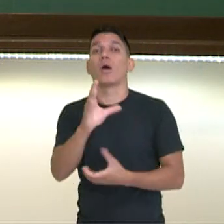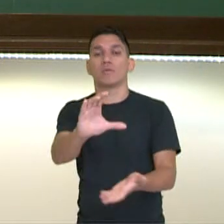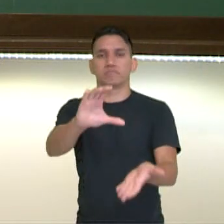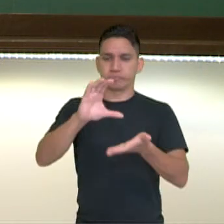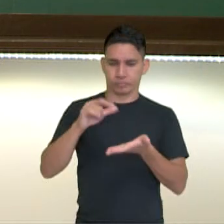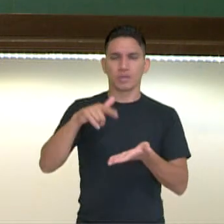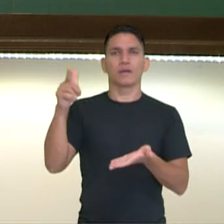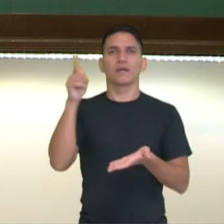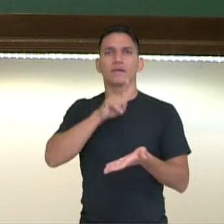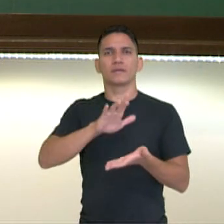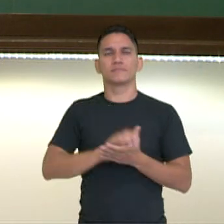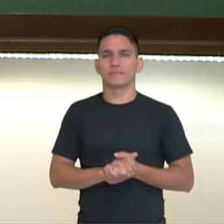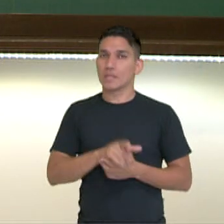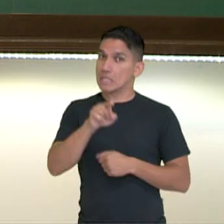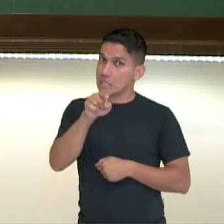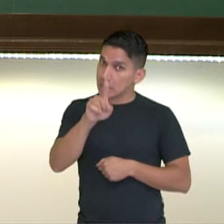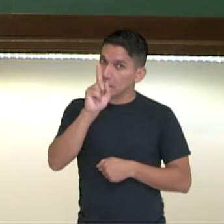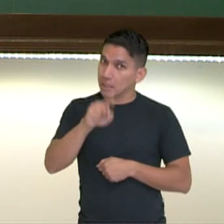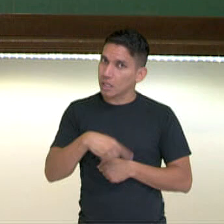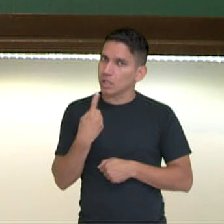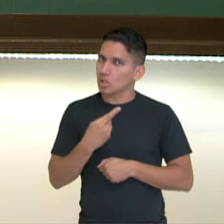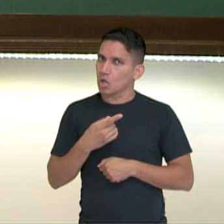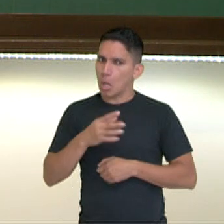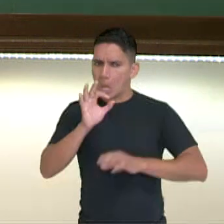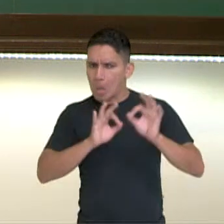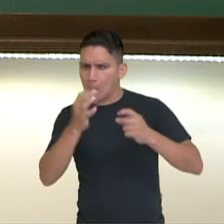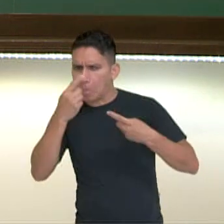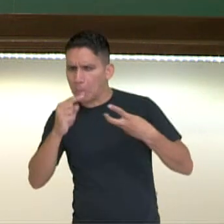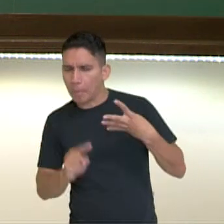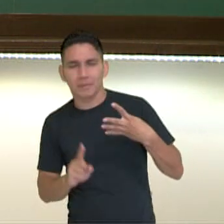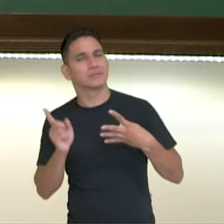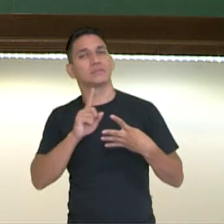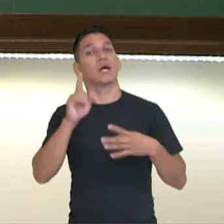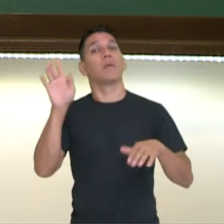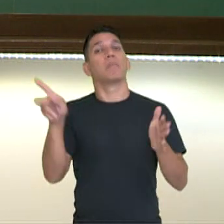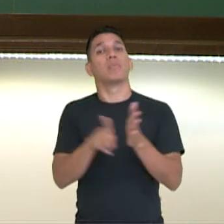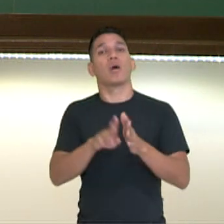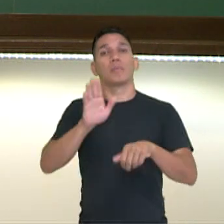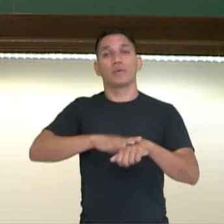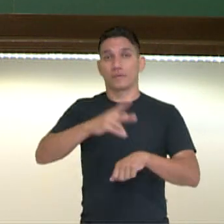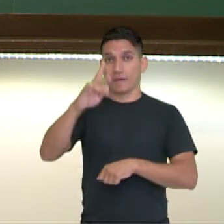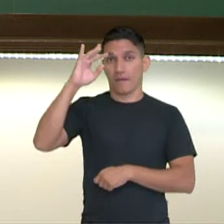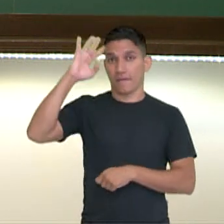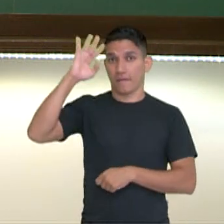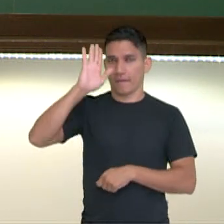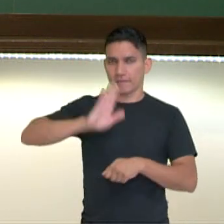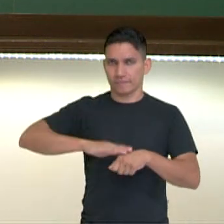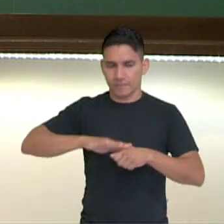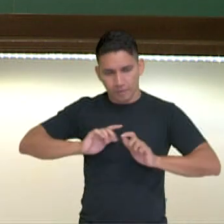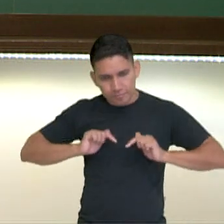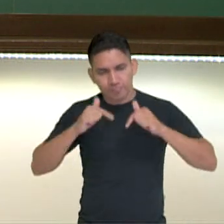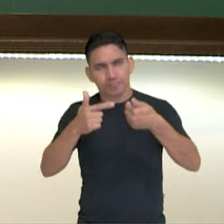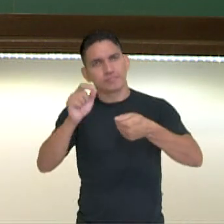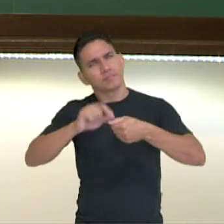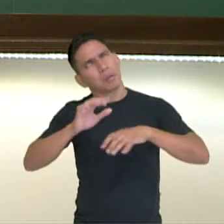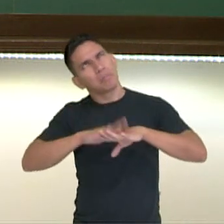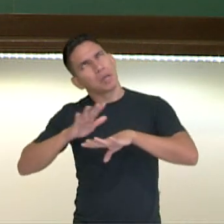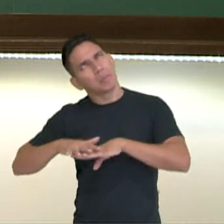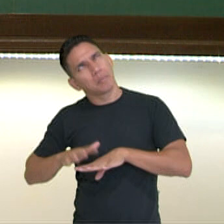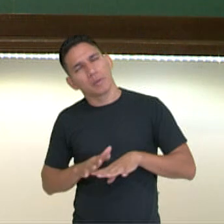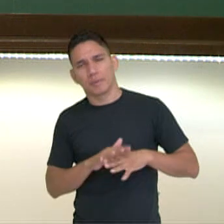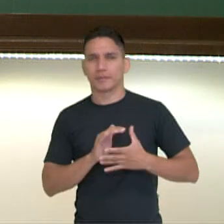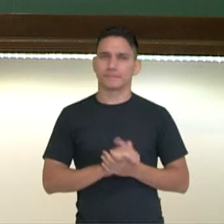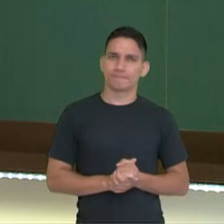estar, pessoal? Esse nós não vamos corrigir, porque é uma coisa para vocês pensarem e botar a mão na massa. Então agora vamos para